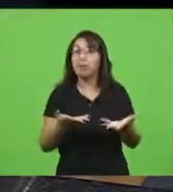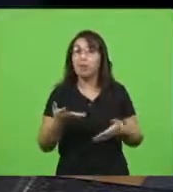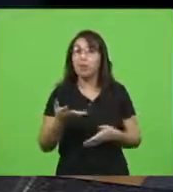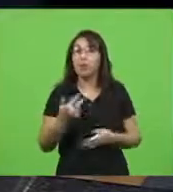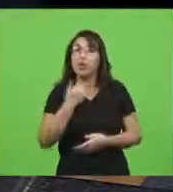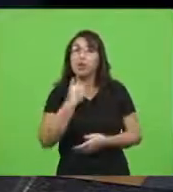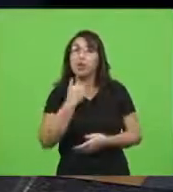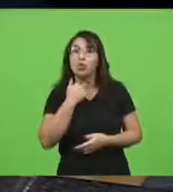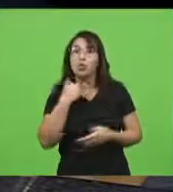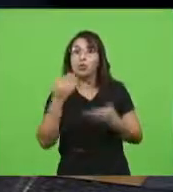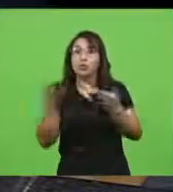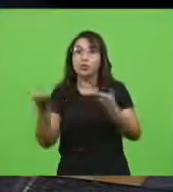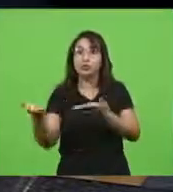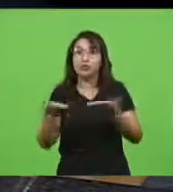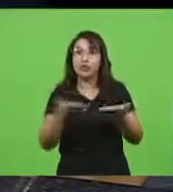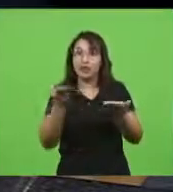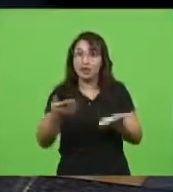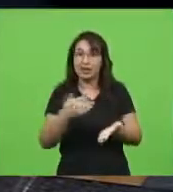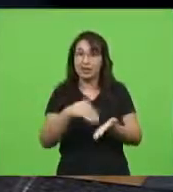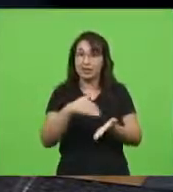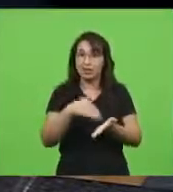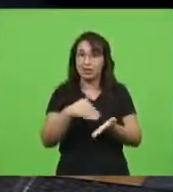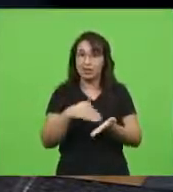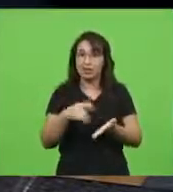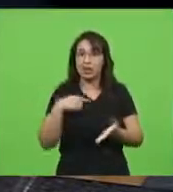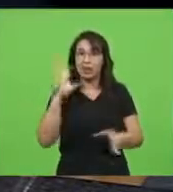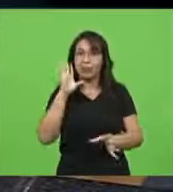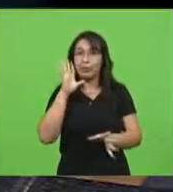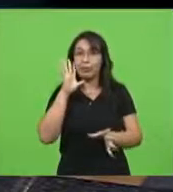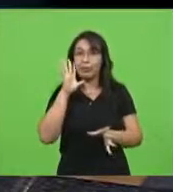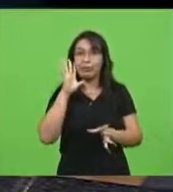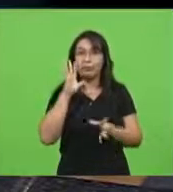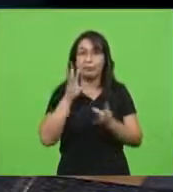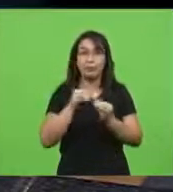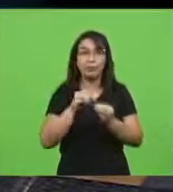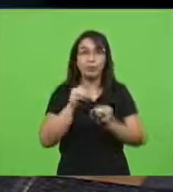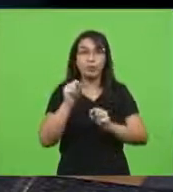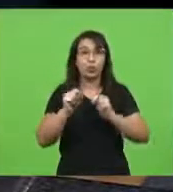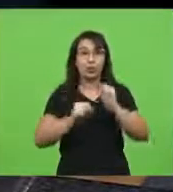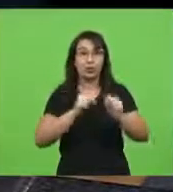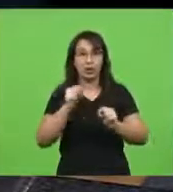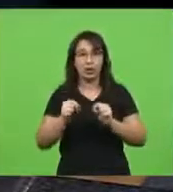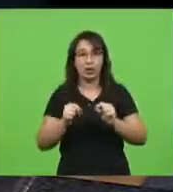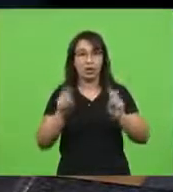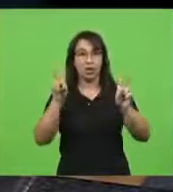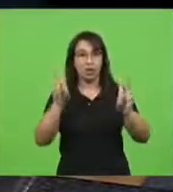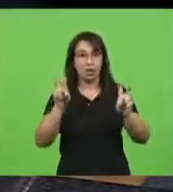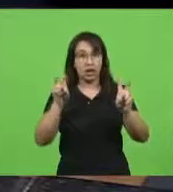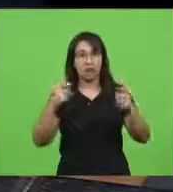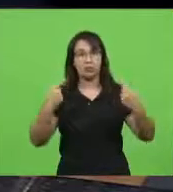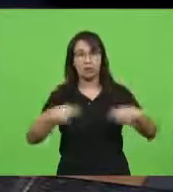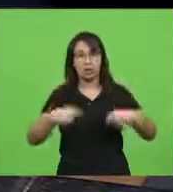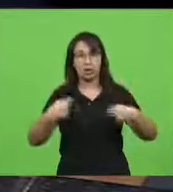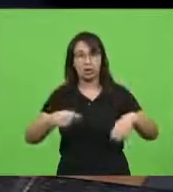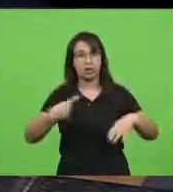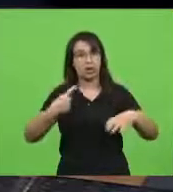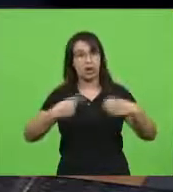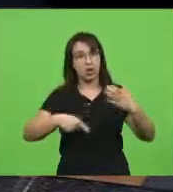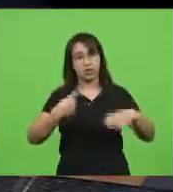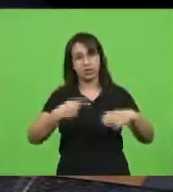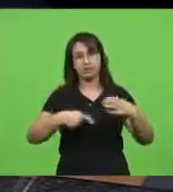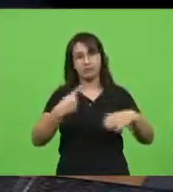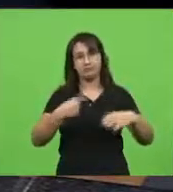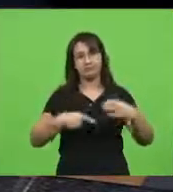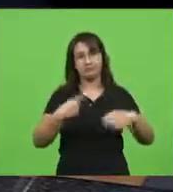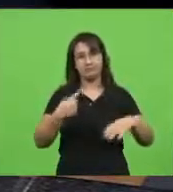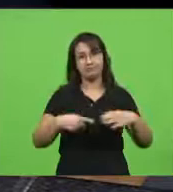ter o secretário. Então, eu chego à seguinte conclusão. Esses temas a gente precisa levar para a comissão. Nós vamos ter que levar para a comissão